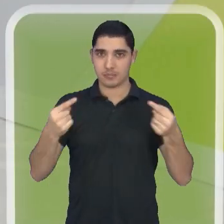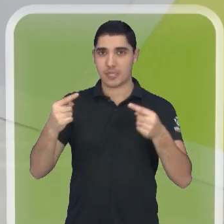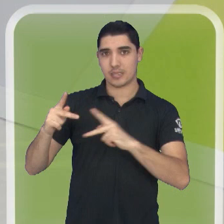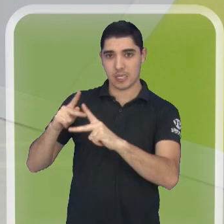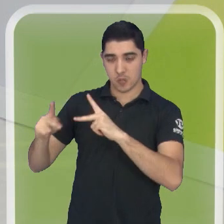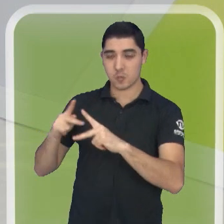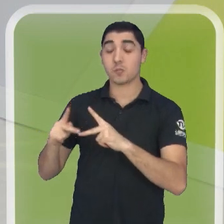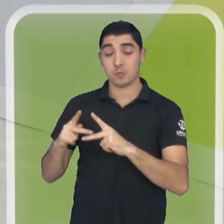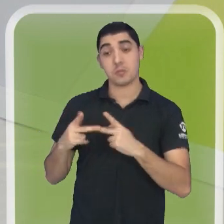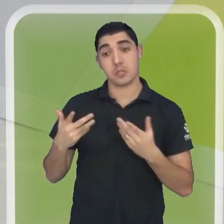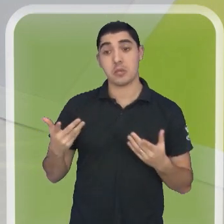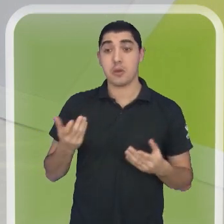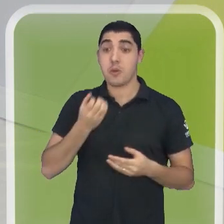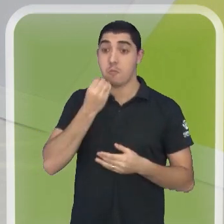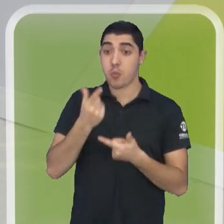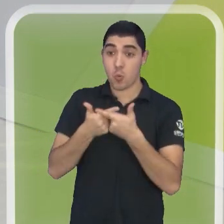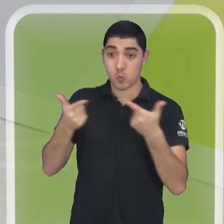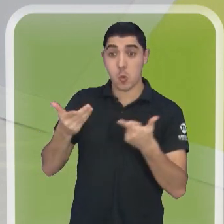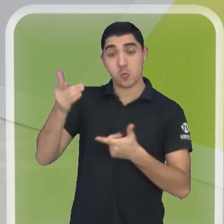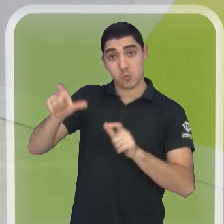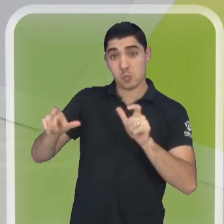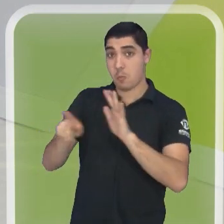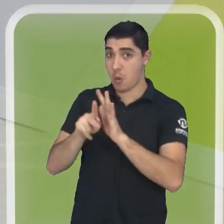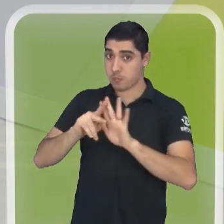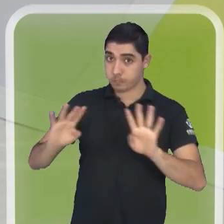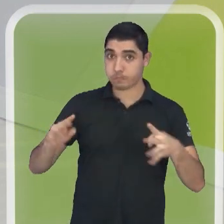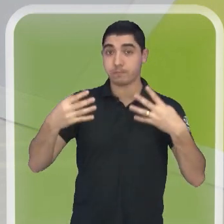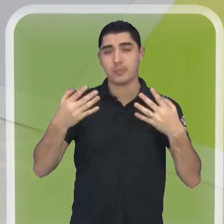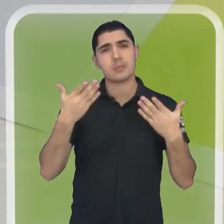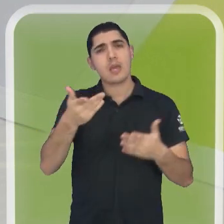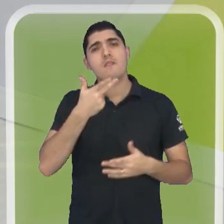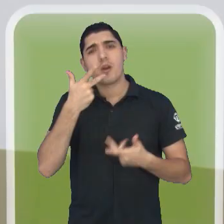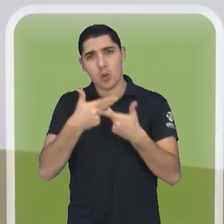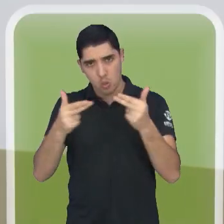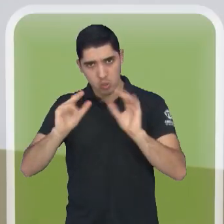dentro dos playoffs de quartas de final, tá certo? Do vôlei, mais alguma coisa, Brunão? Não, é isso mesmo.